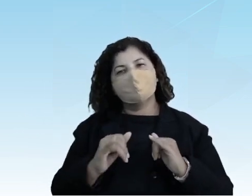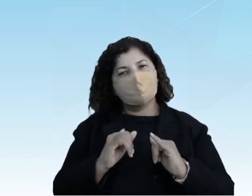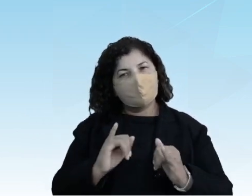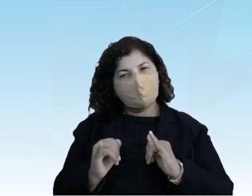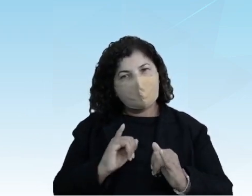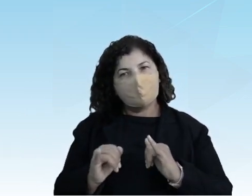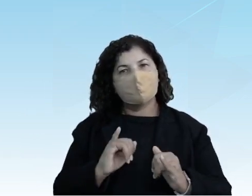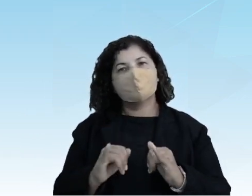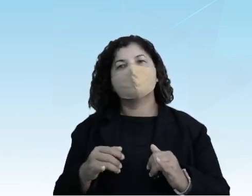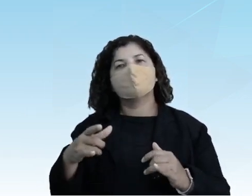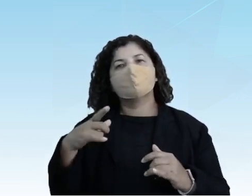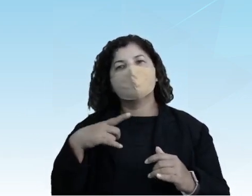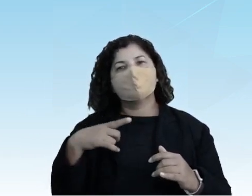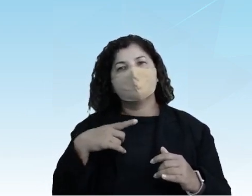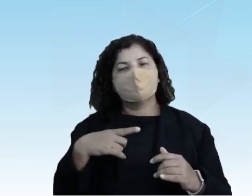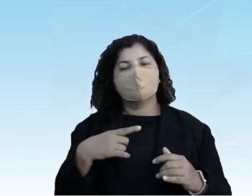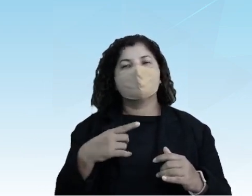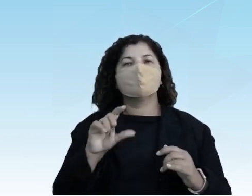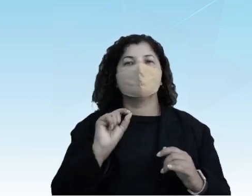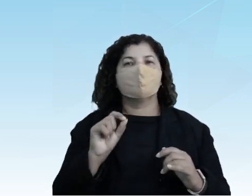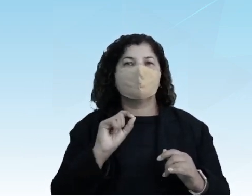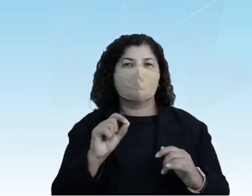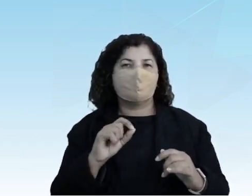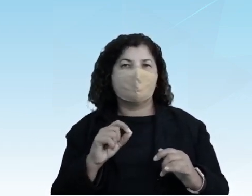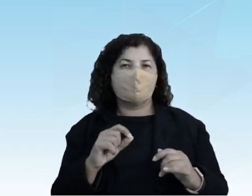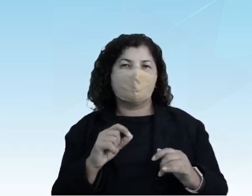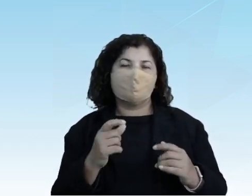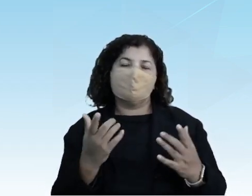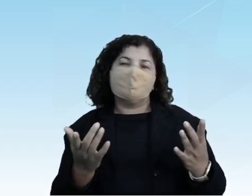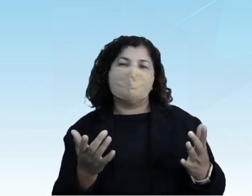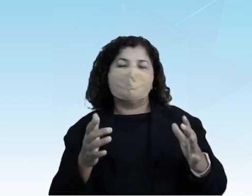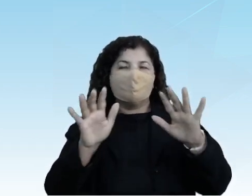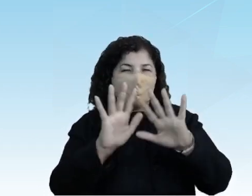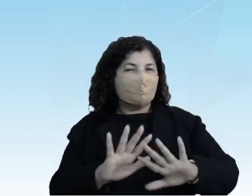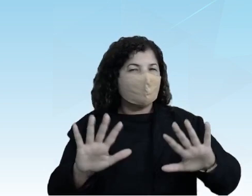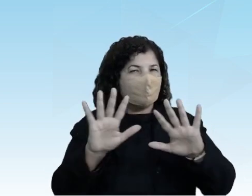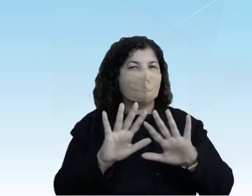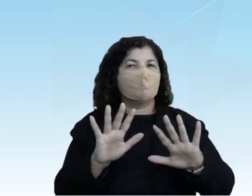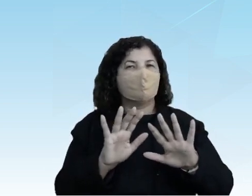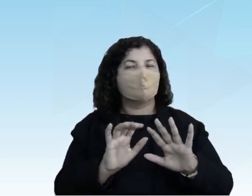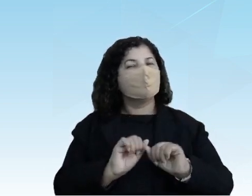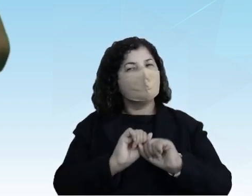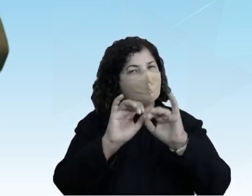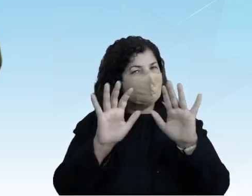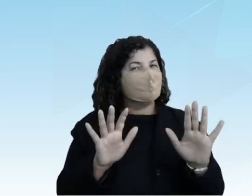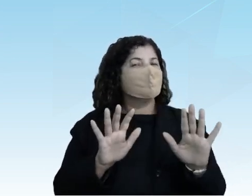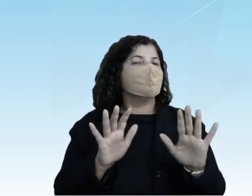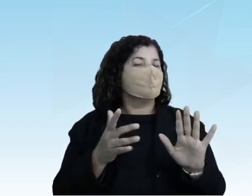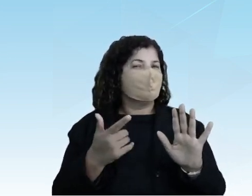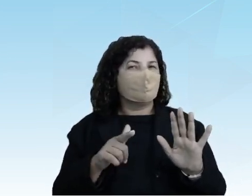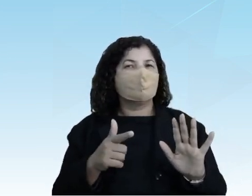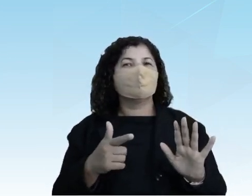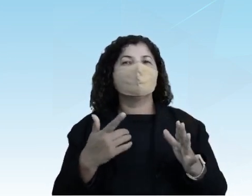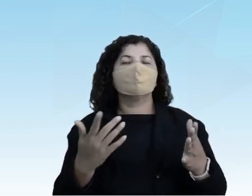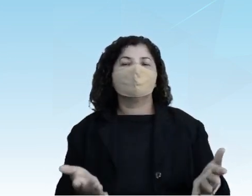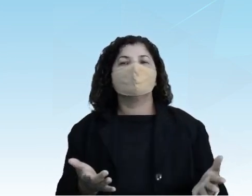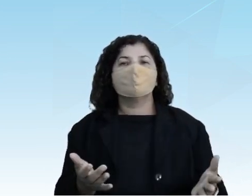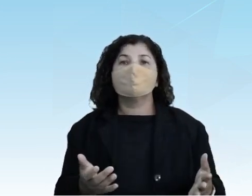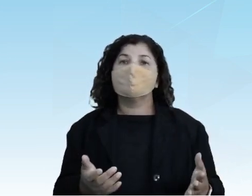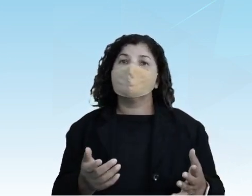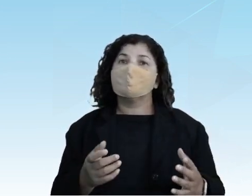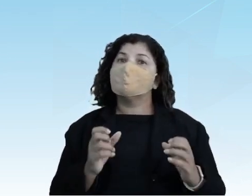informações, ela possuem o que? Um caráter muito subjetivo, né, e diverso. Então,